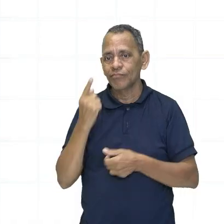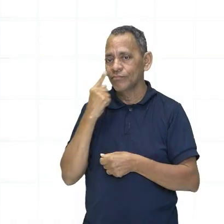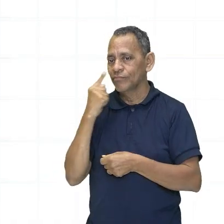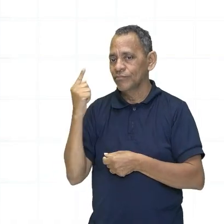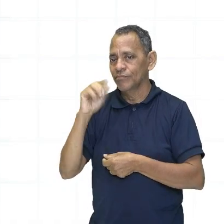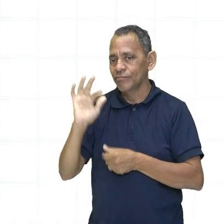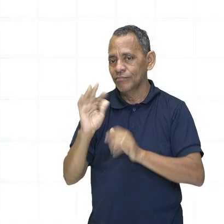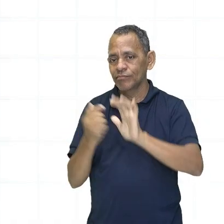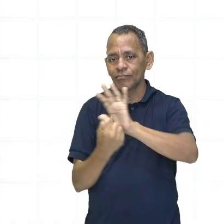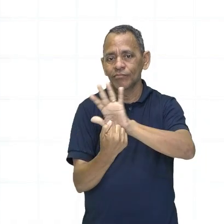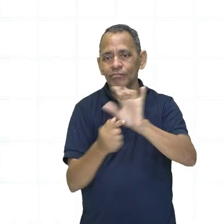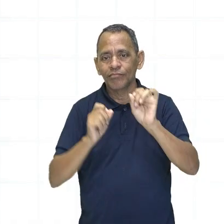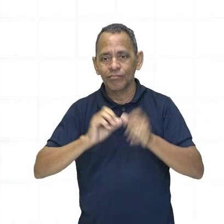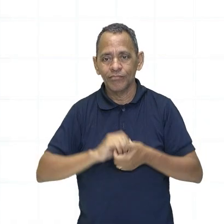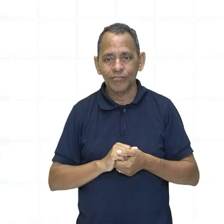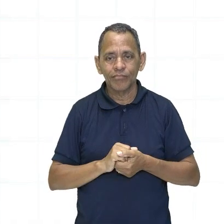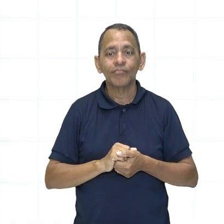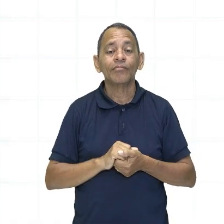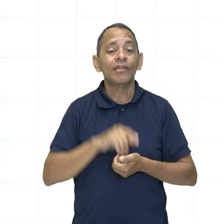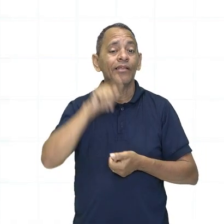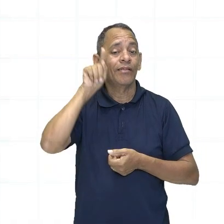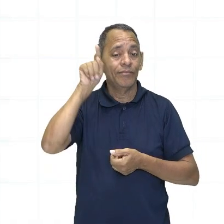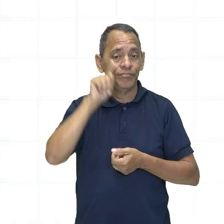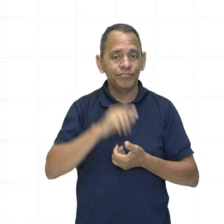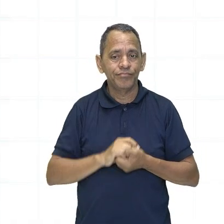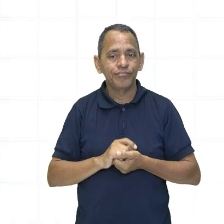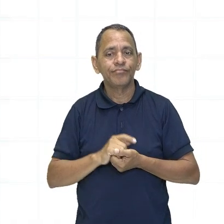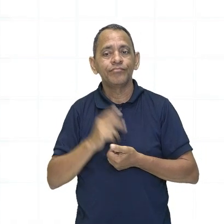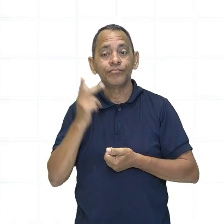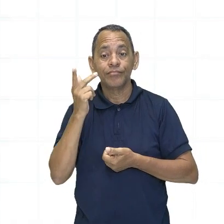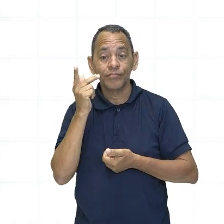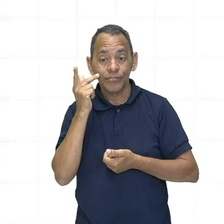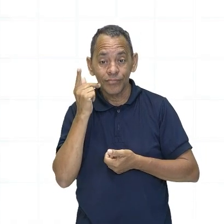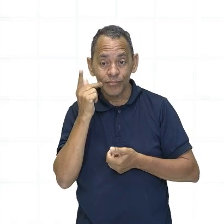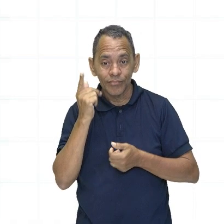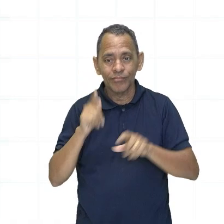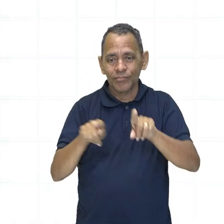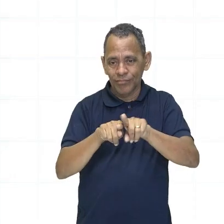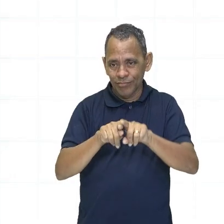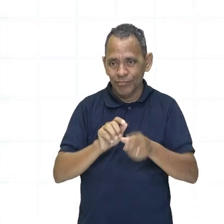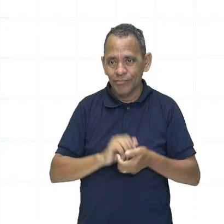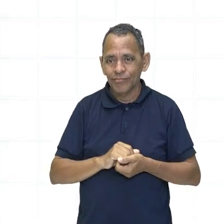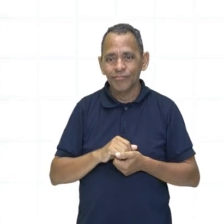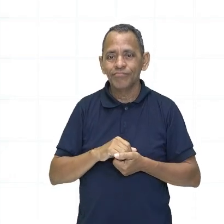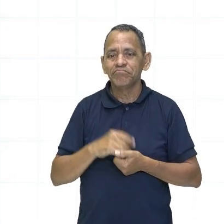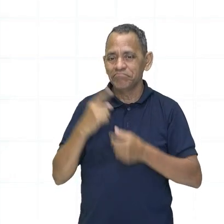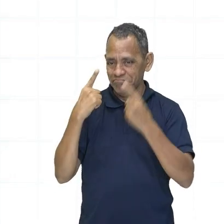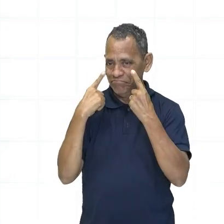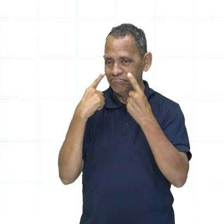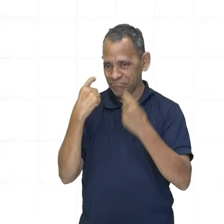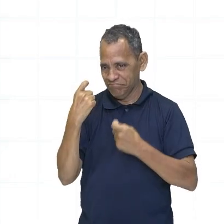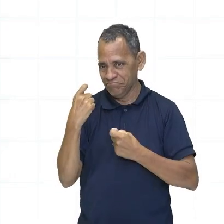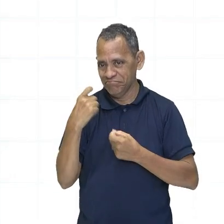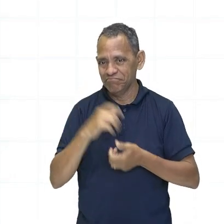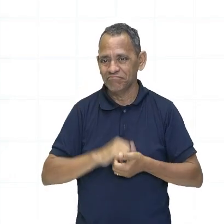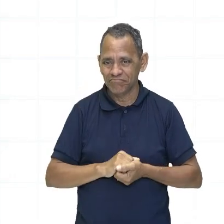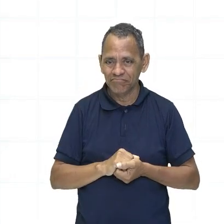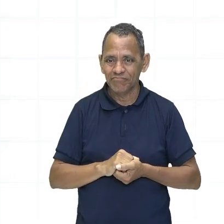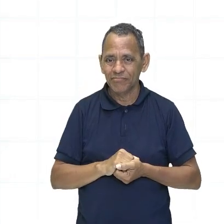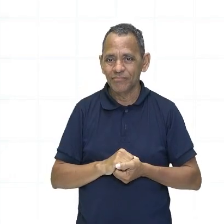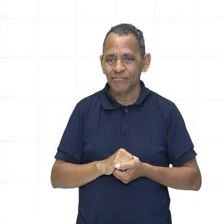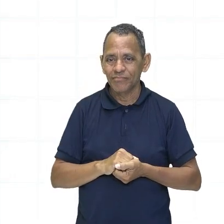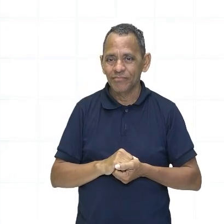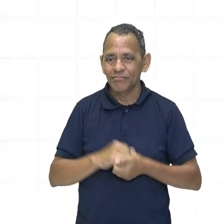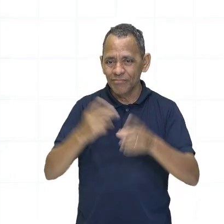brasileira lá em Salvador. Olha só que interessante aí a decoração. Olha o traje, bem diferente, né,